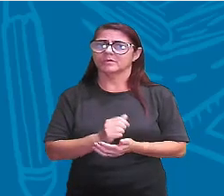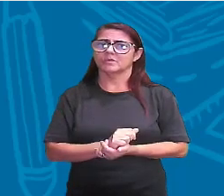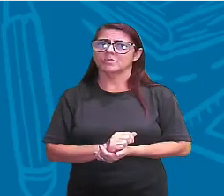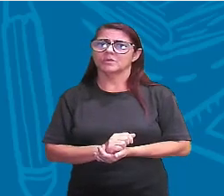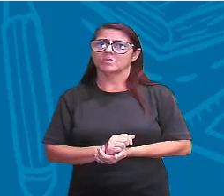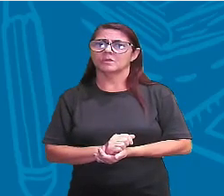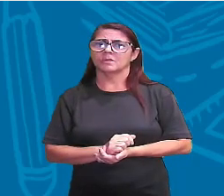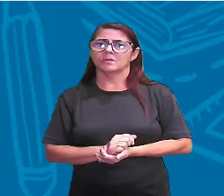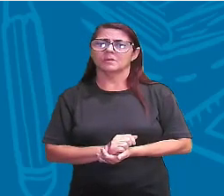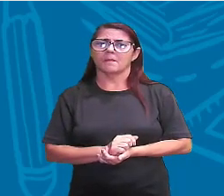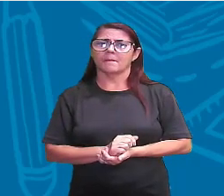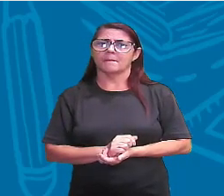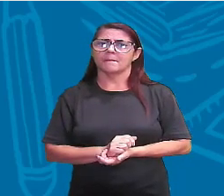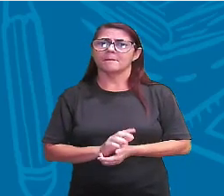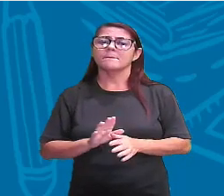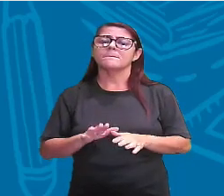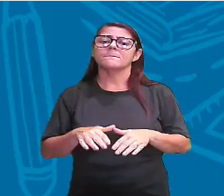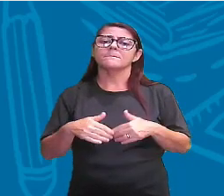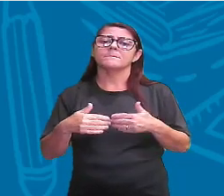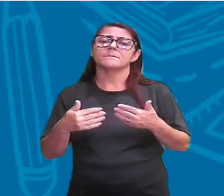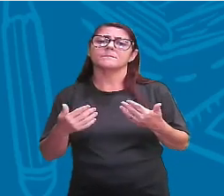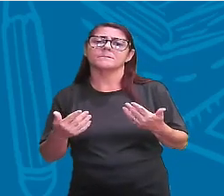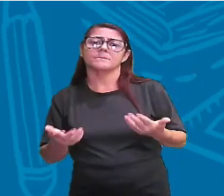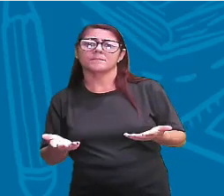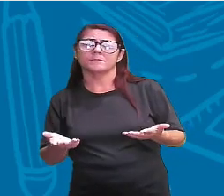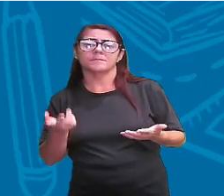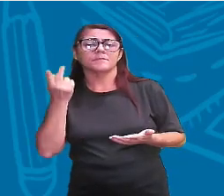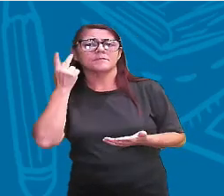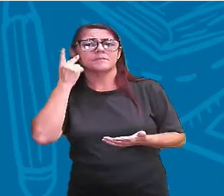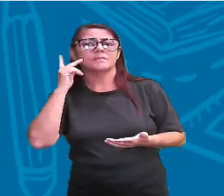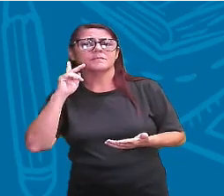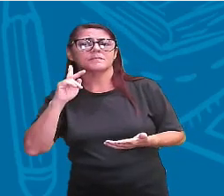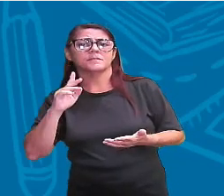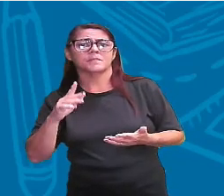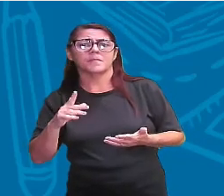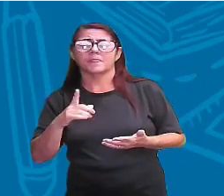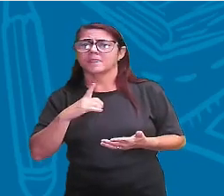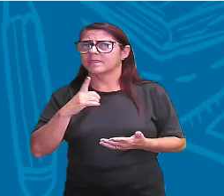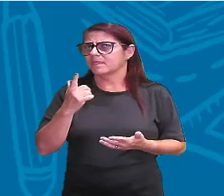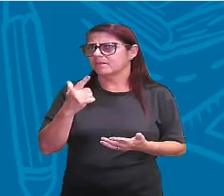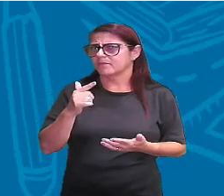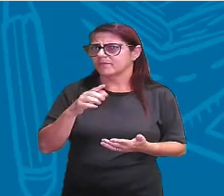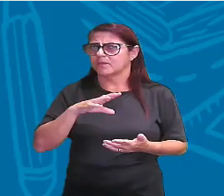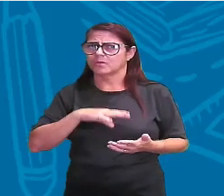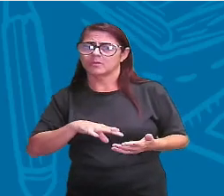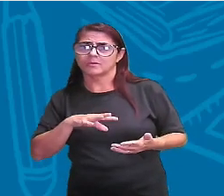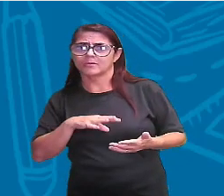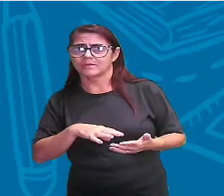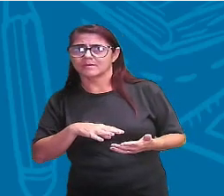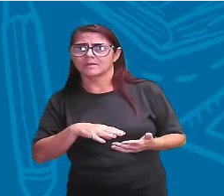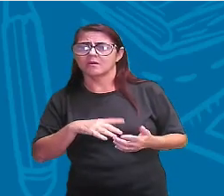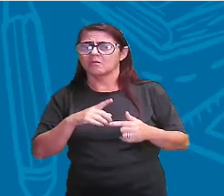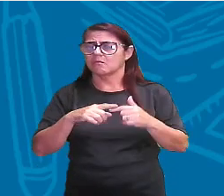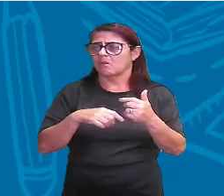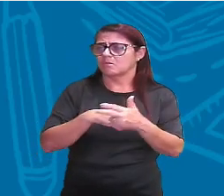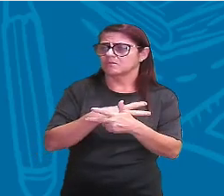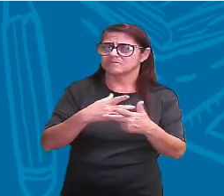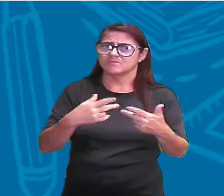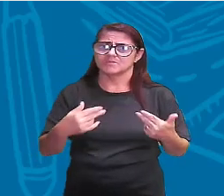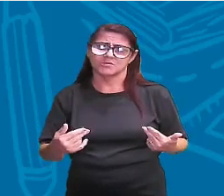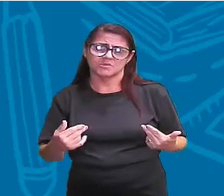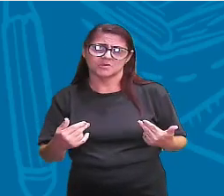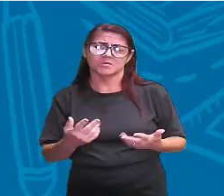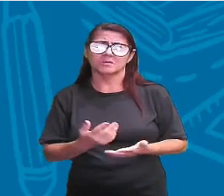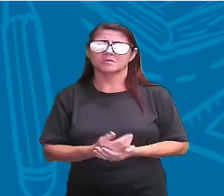dizer isso? Para a qual, no português, não temos correspondente. Então, nesse caso, gente, quando a gente vai falando de objeto, de qualquer coisa